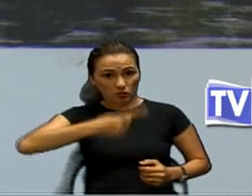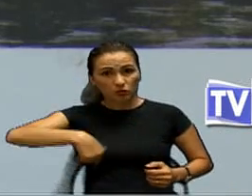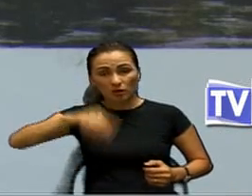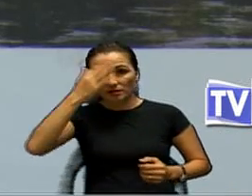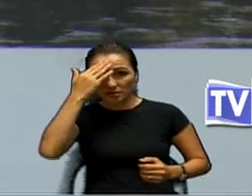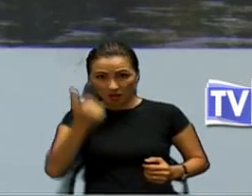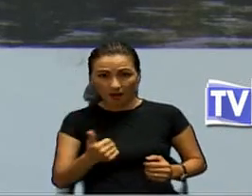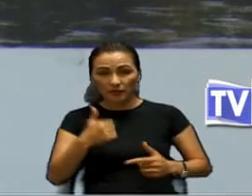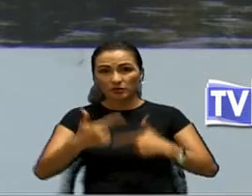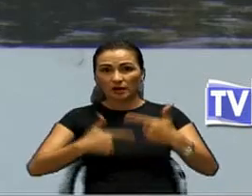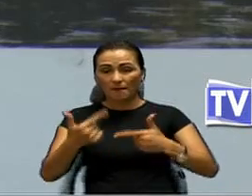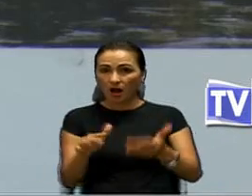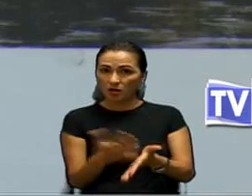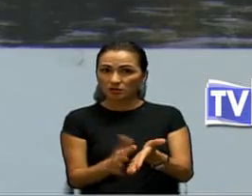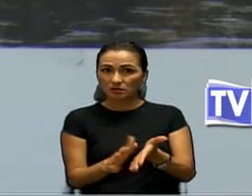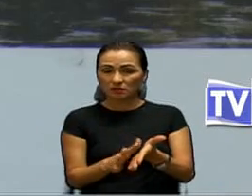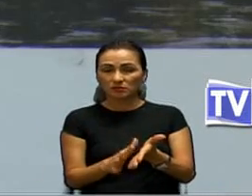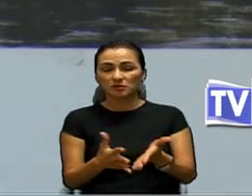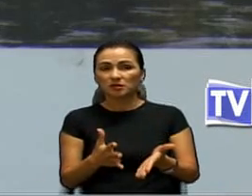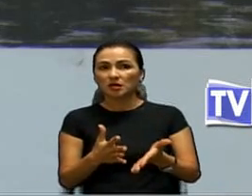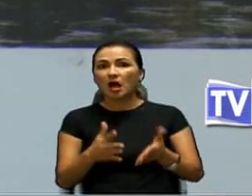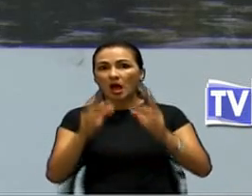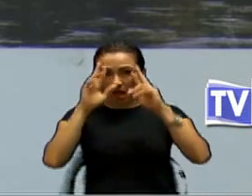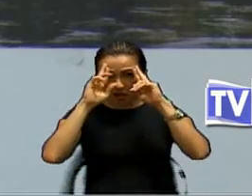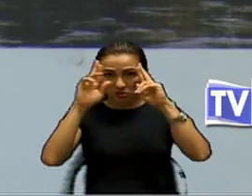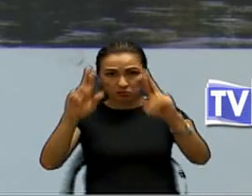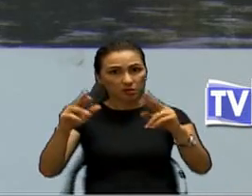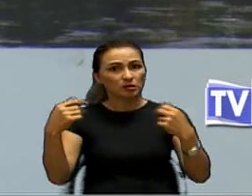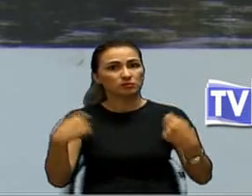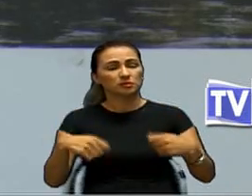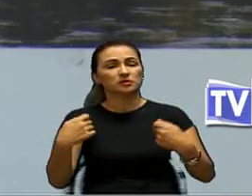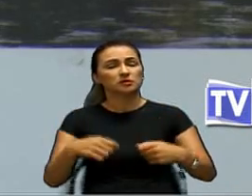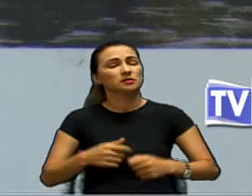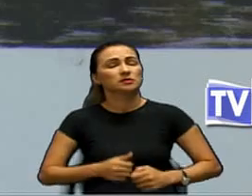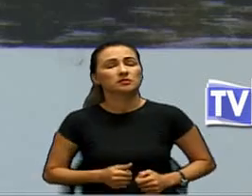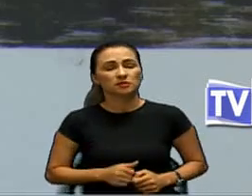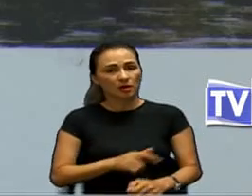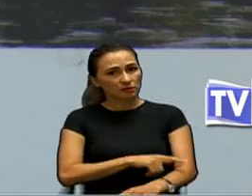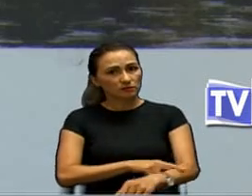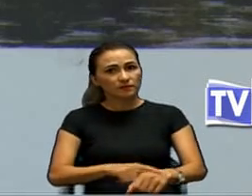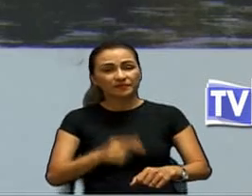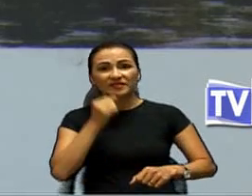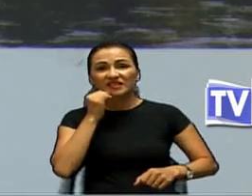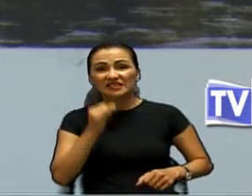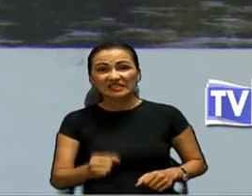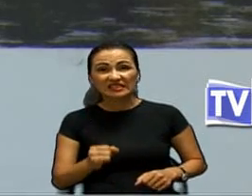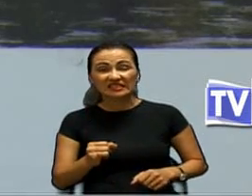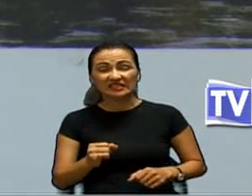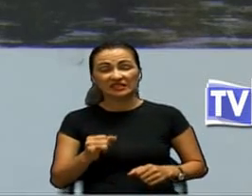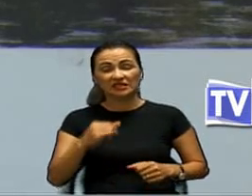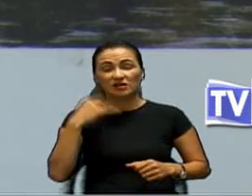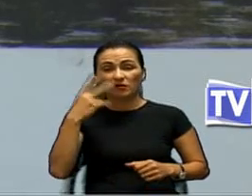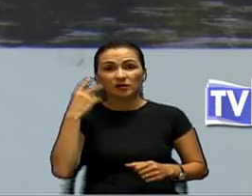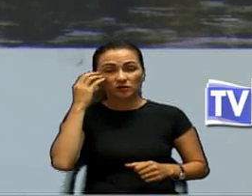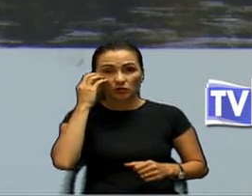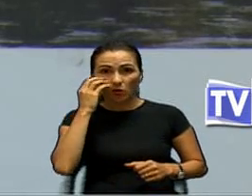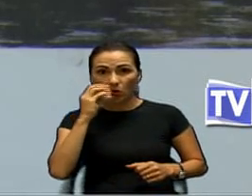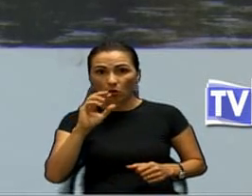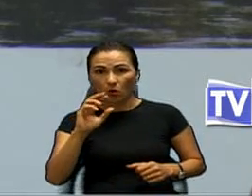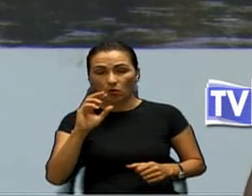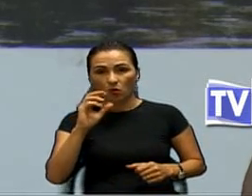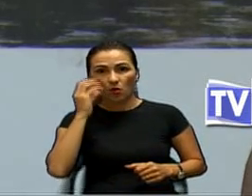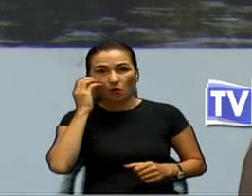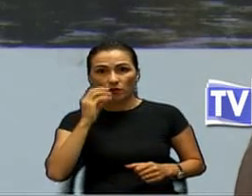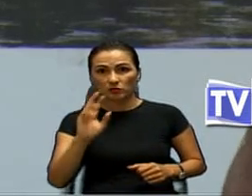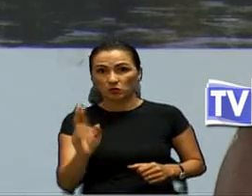público e caso o nobre vereador Rodrigo Manga tenha algum problema com a administração, ele que não use